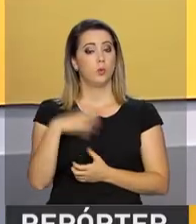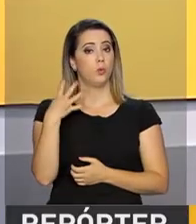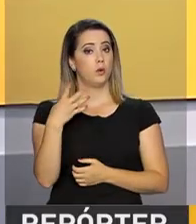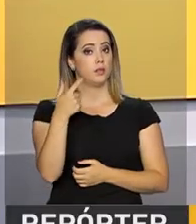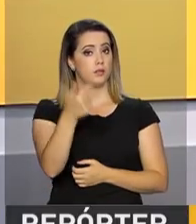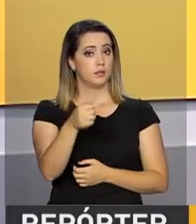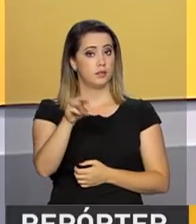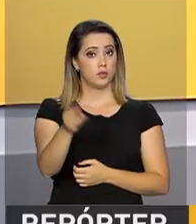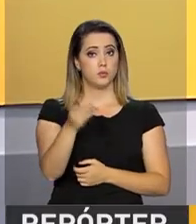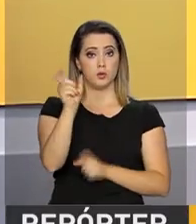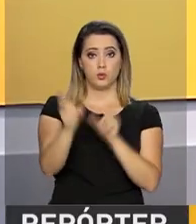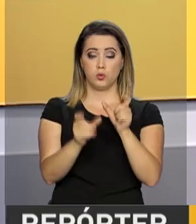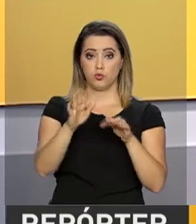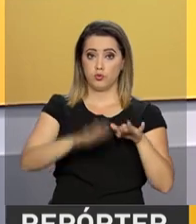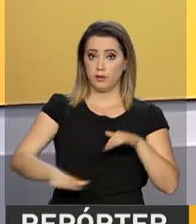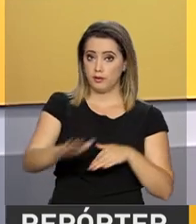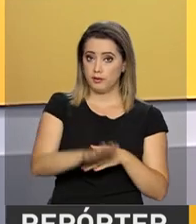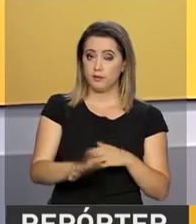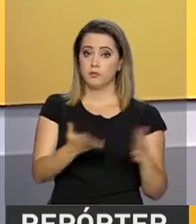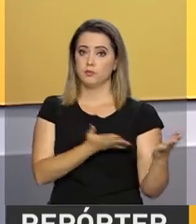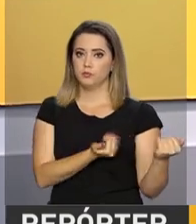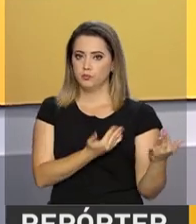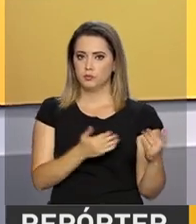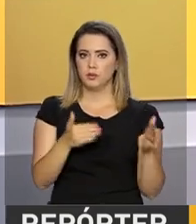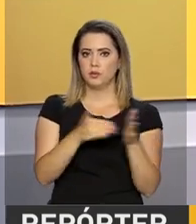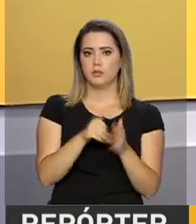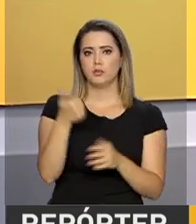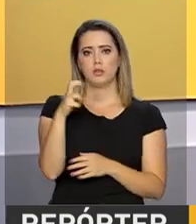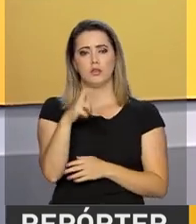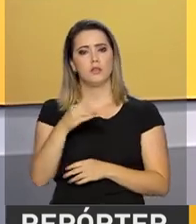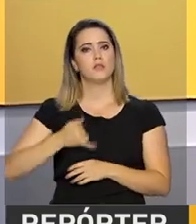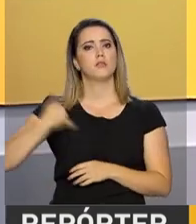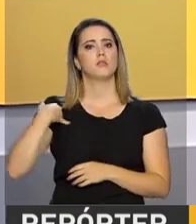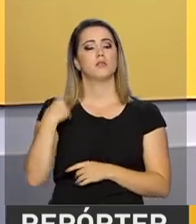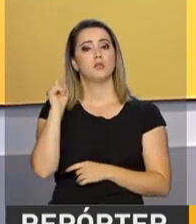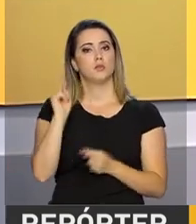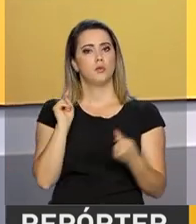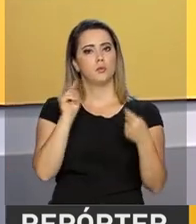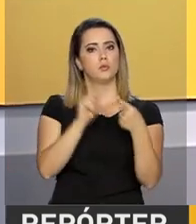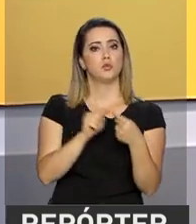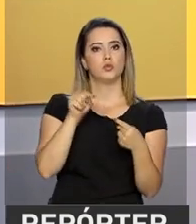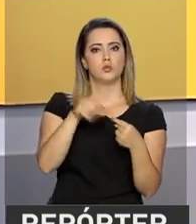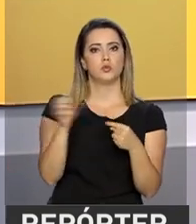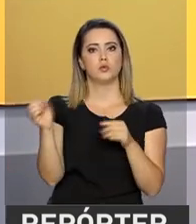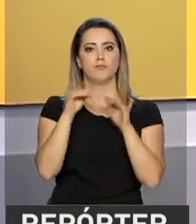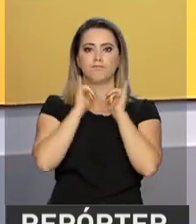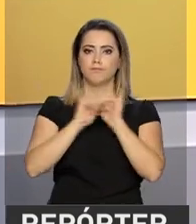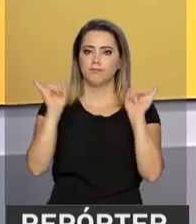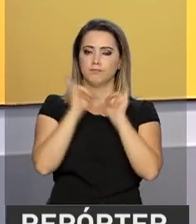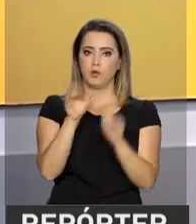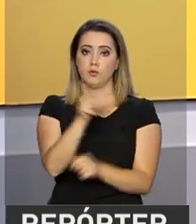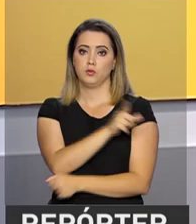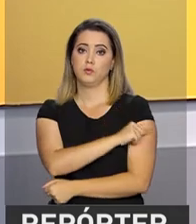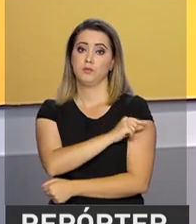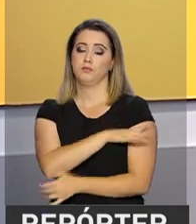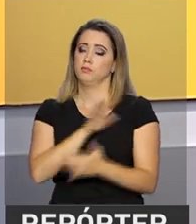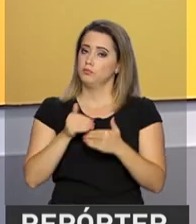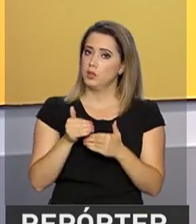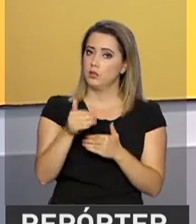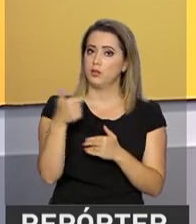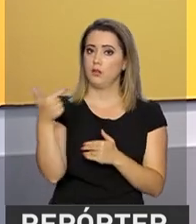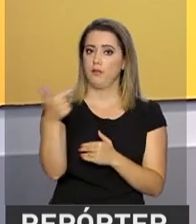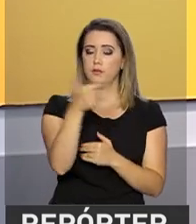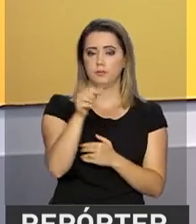47 milhões de crianças e adolescentes de até 15 anos são o público alvo da nova campanha de vacinação que segue até